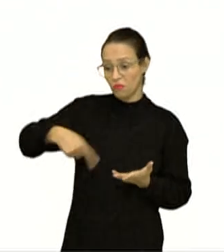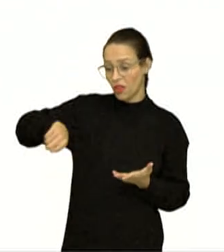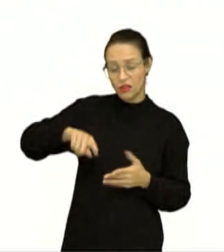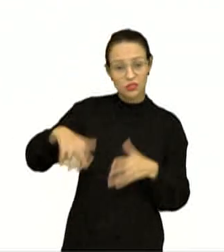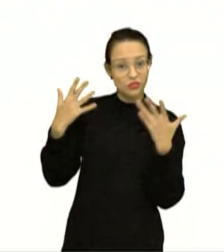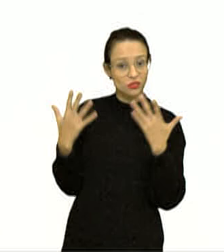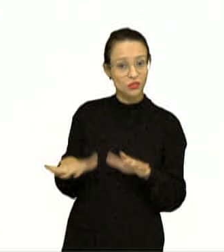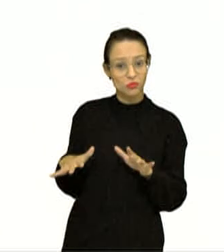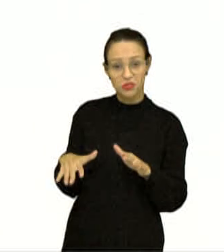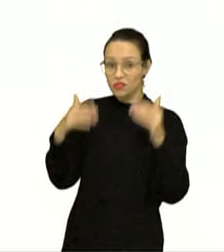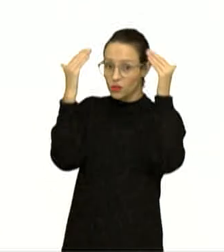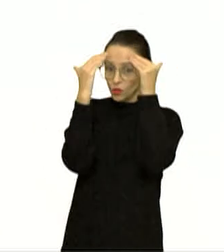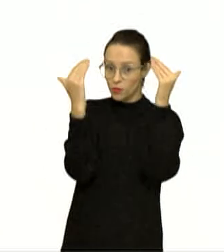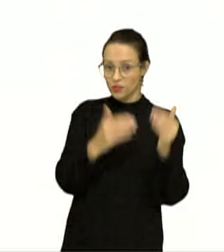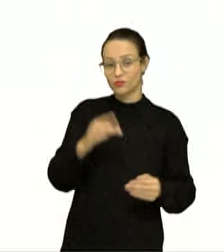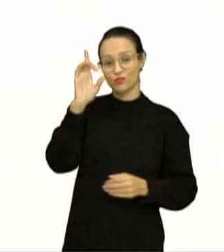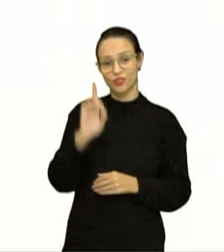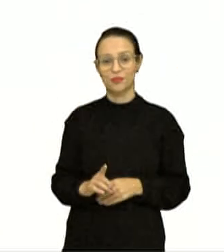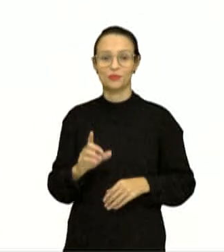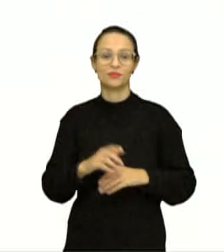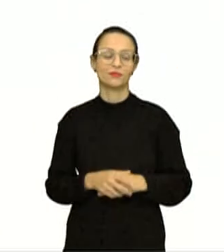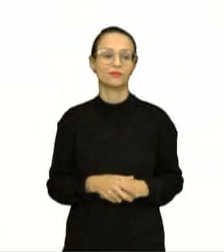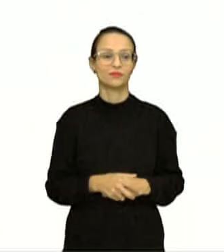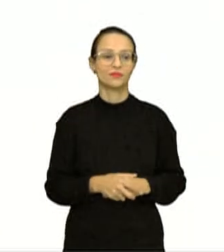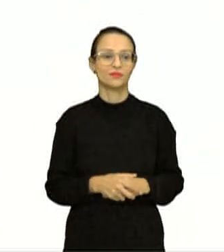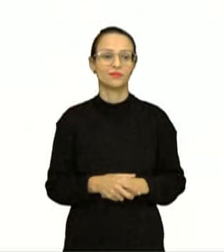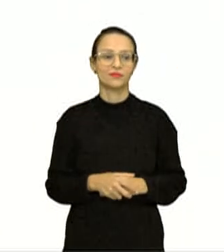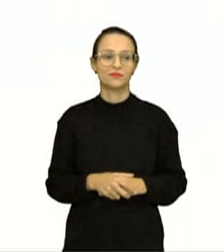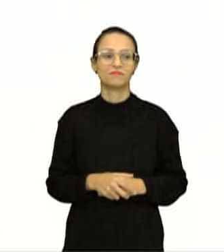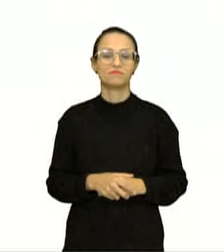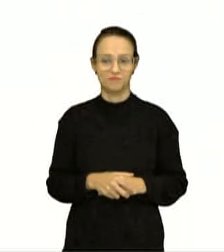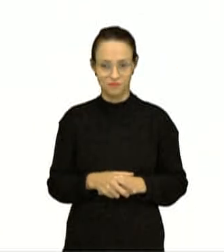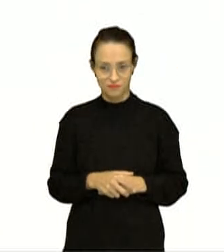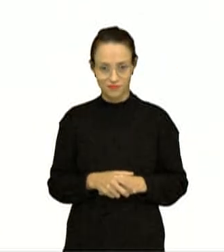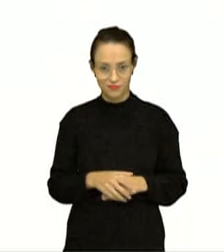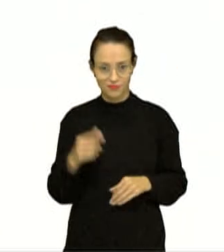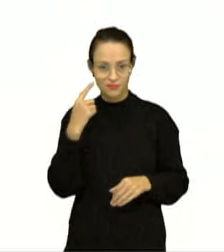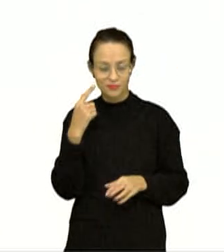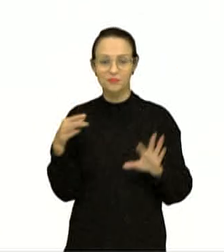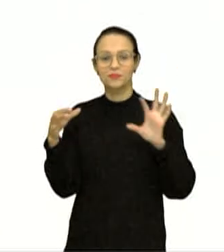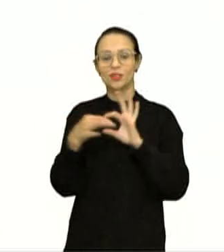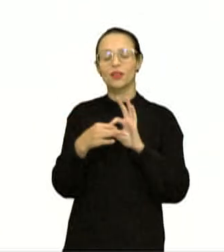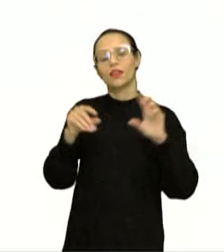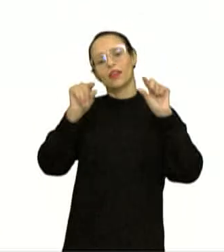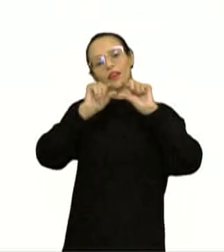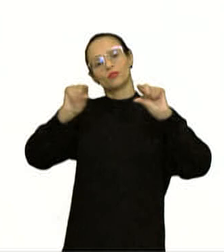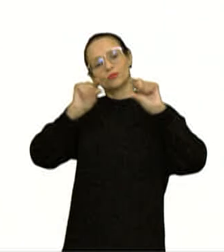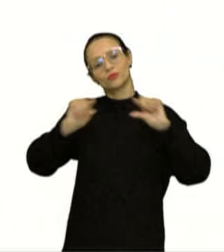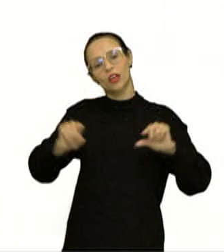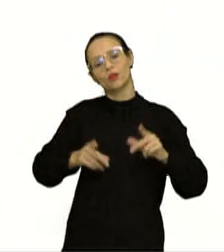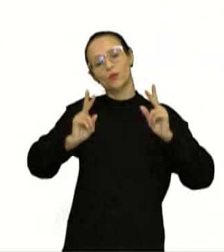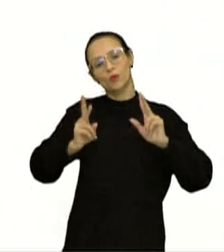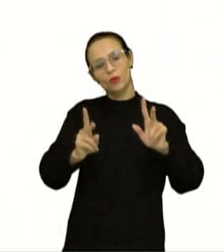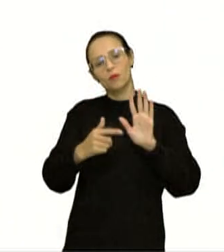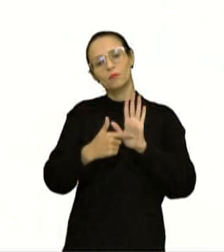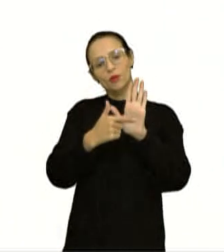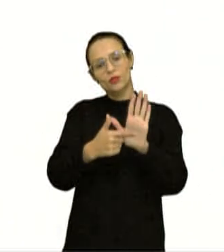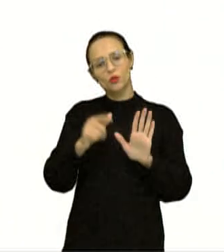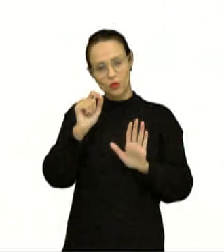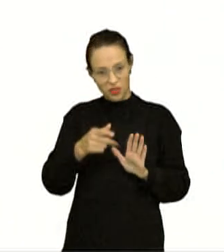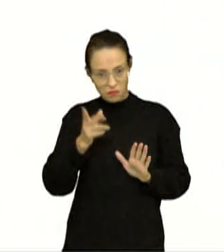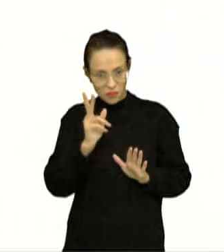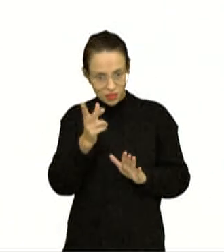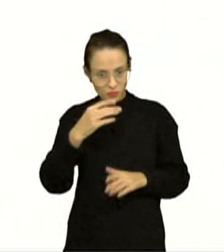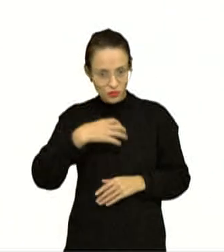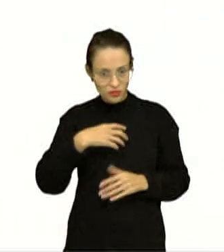quiseram cumprir com seus direitos trabalhistas. Pensando juntos, os enunciados continuaram expressando o